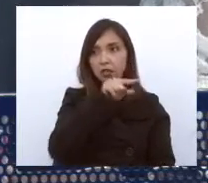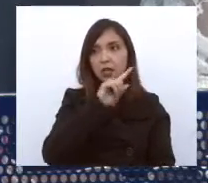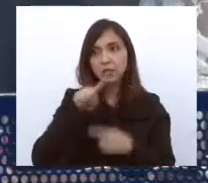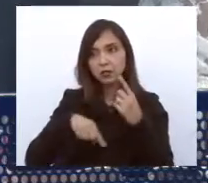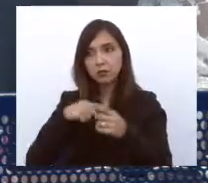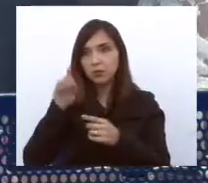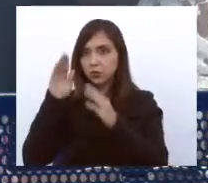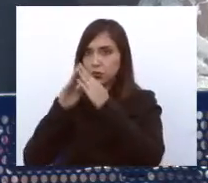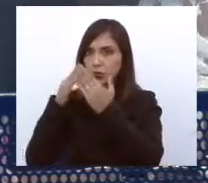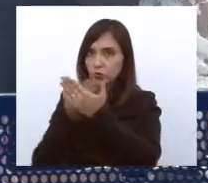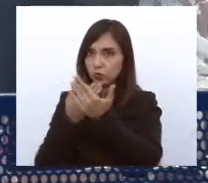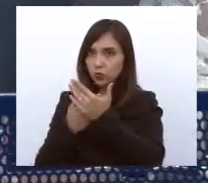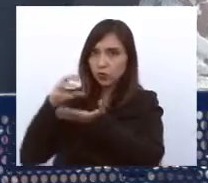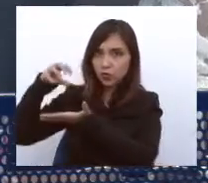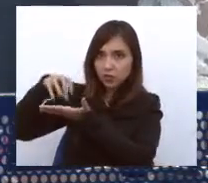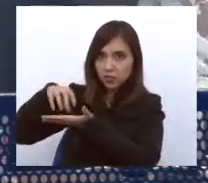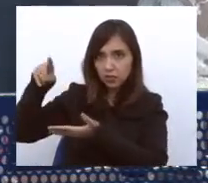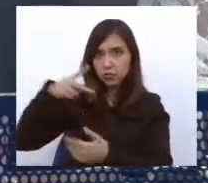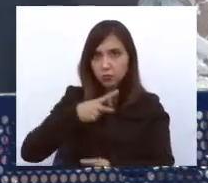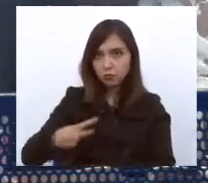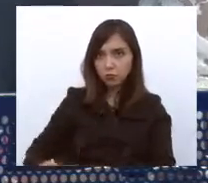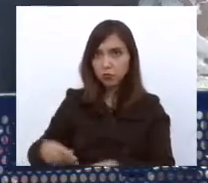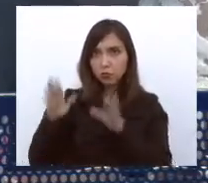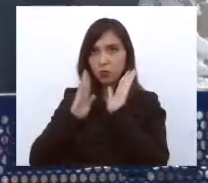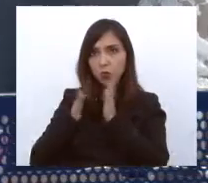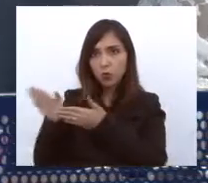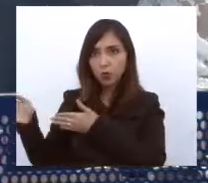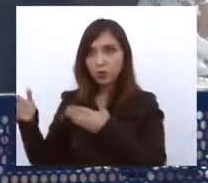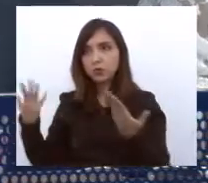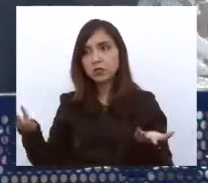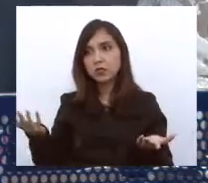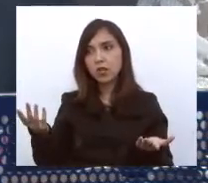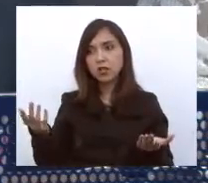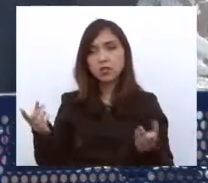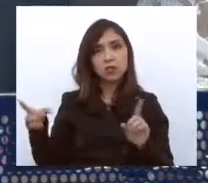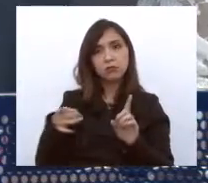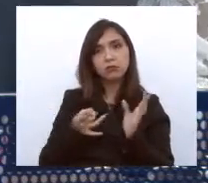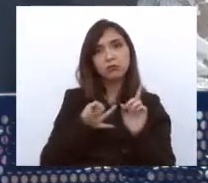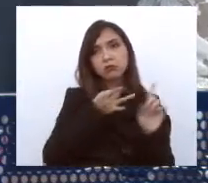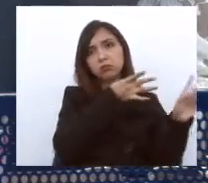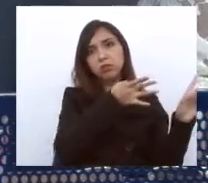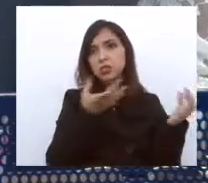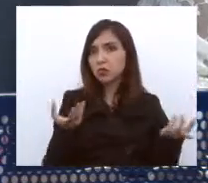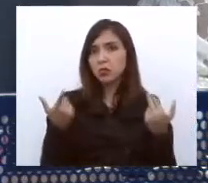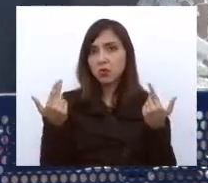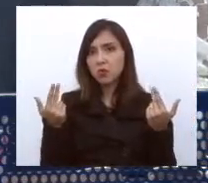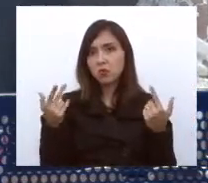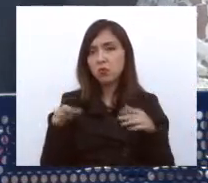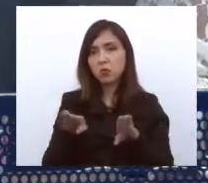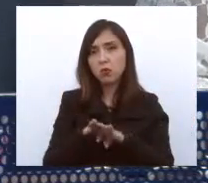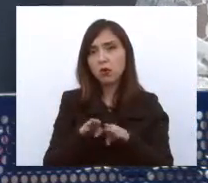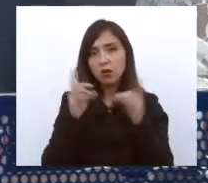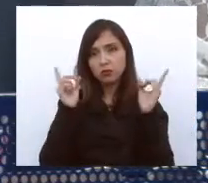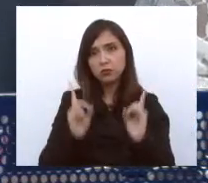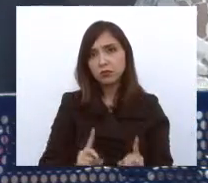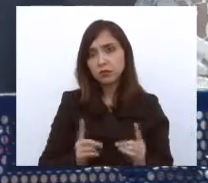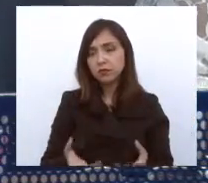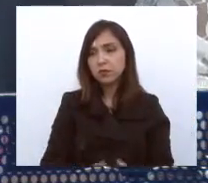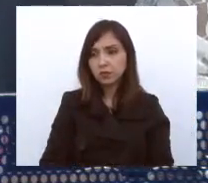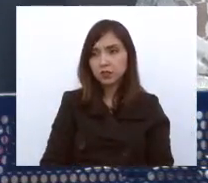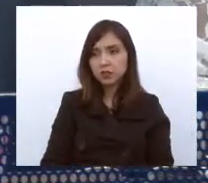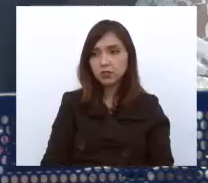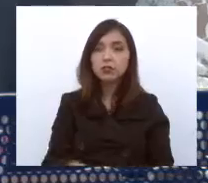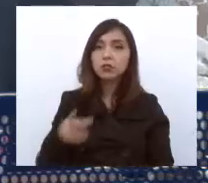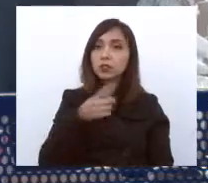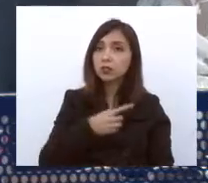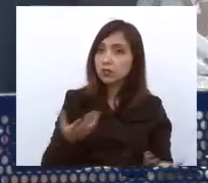numa escola aqui no centro, pública também, bem organizada, é excluir aquela pessoa de lá, do mesmo jeito que exclui a pessoa com deficiência. Então